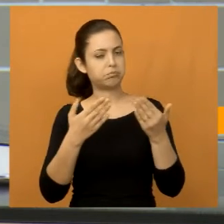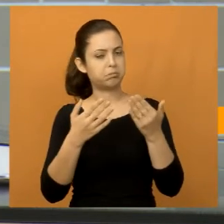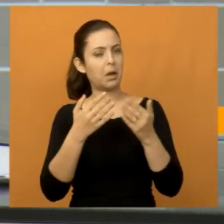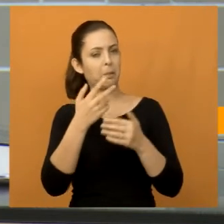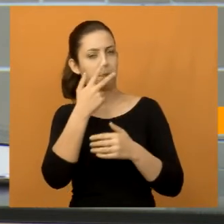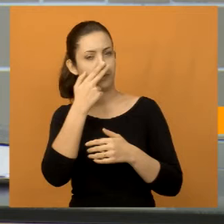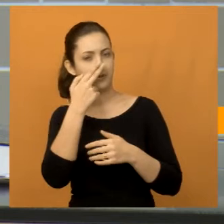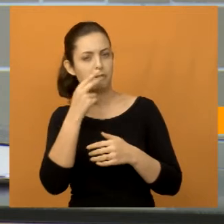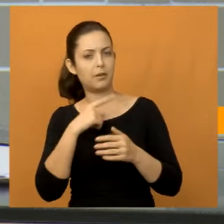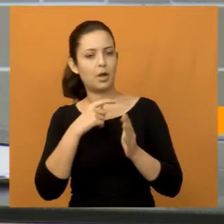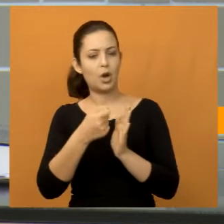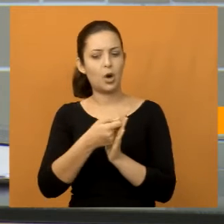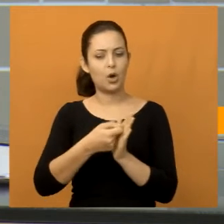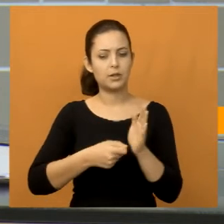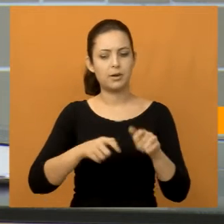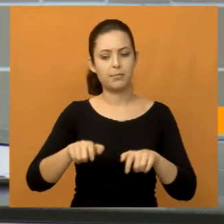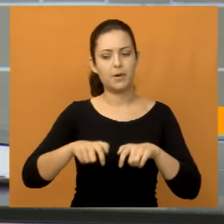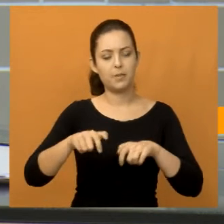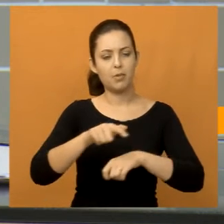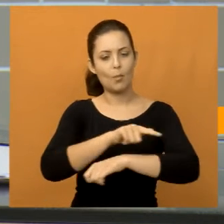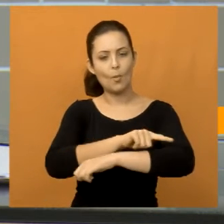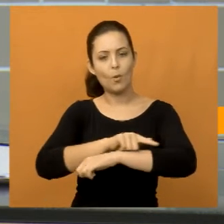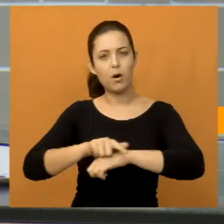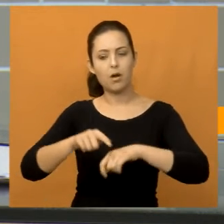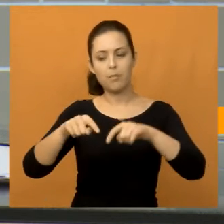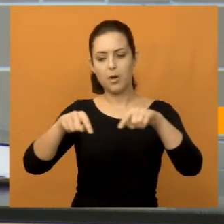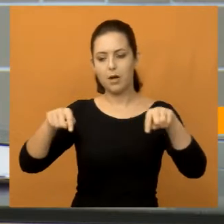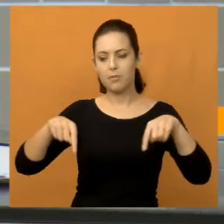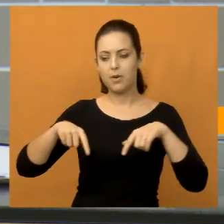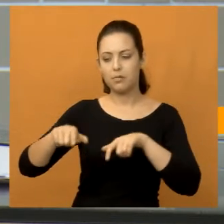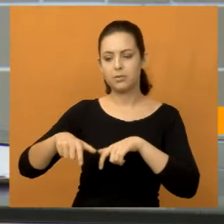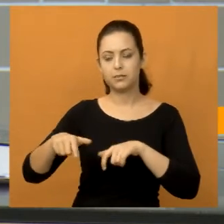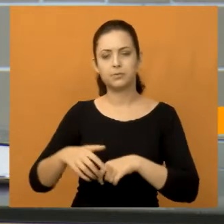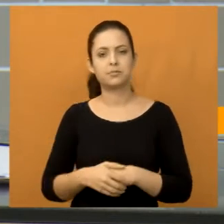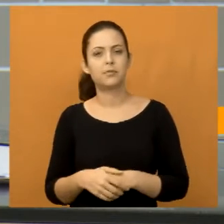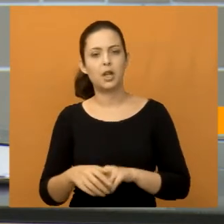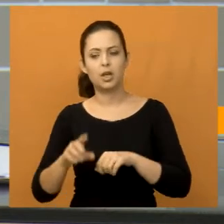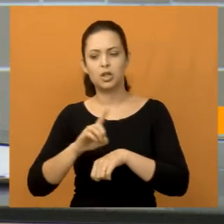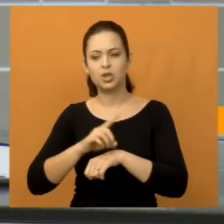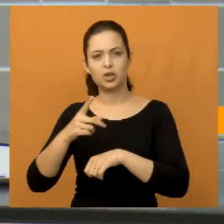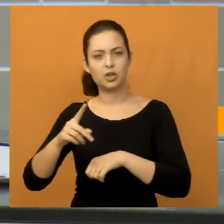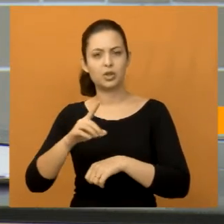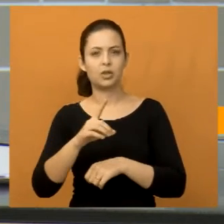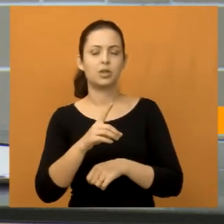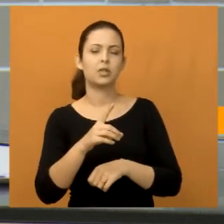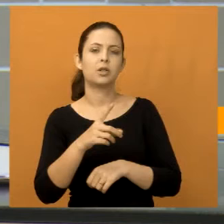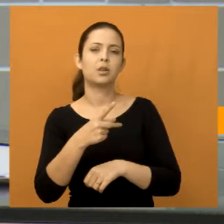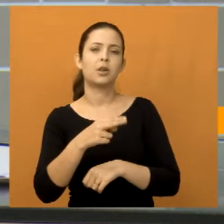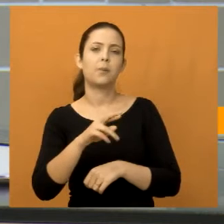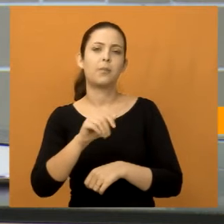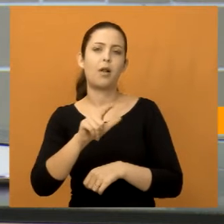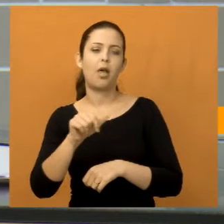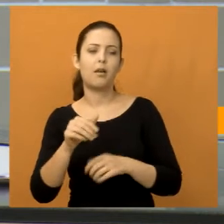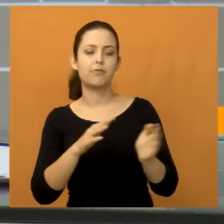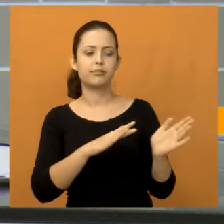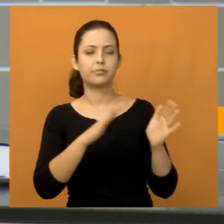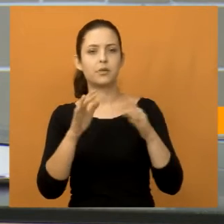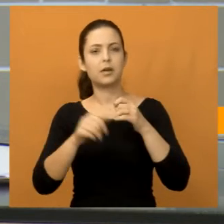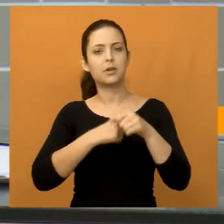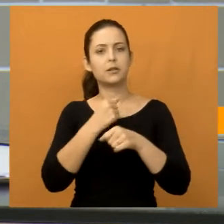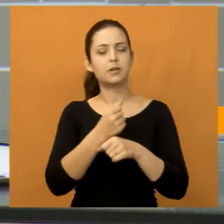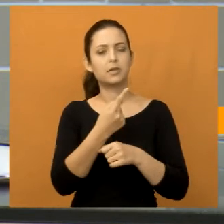de contratos de capina e limpeza de terrenos de propriedade da Fundação durante o exercício